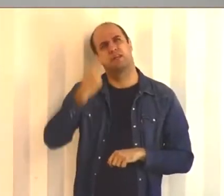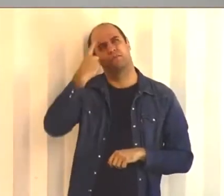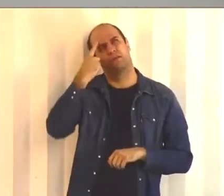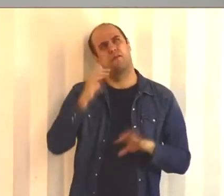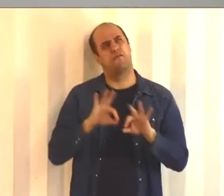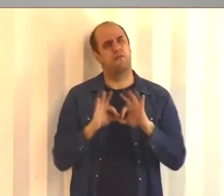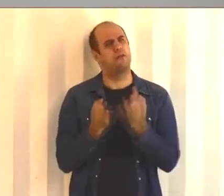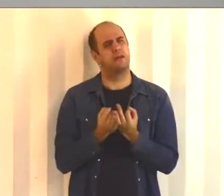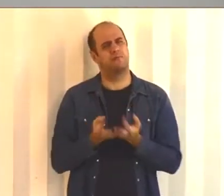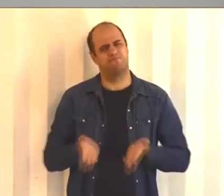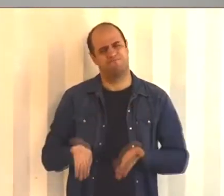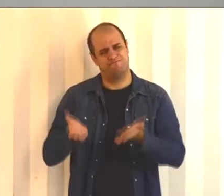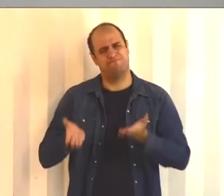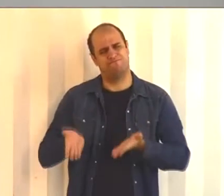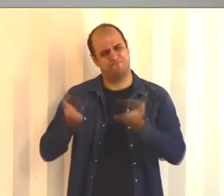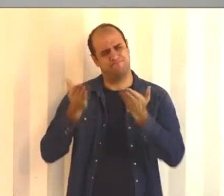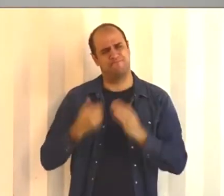família.